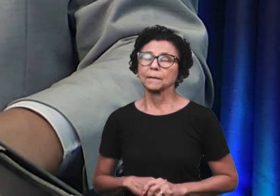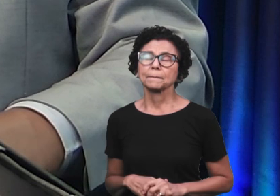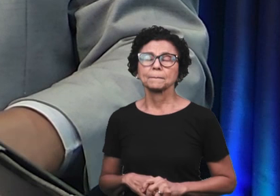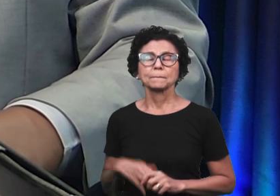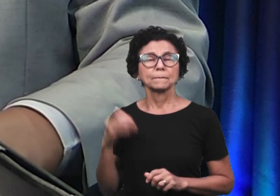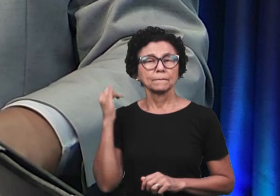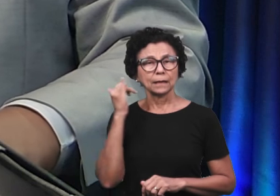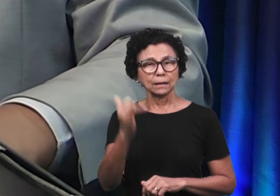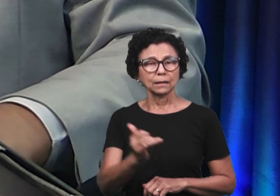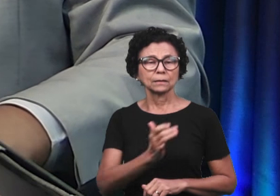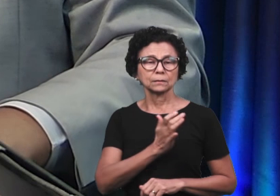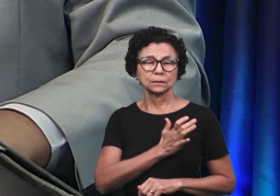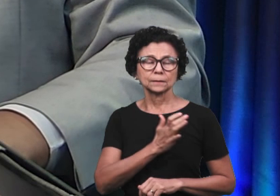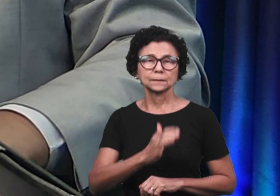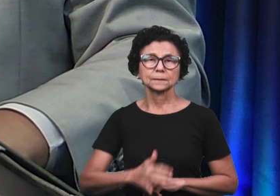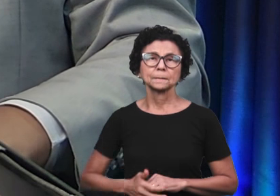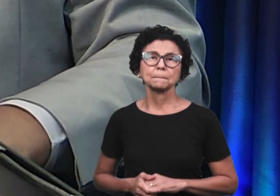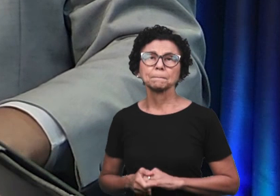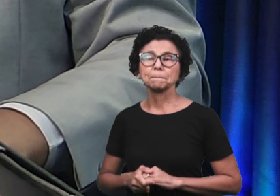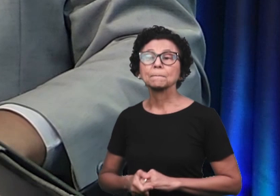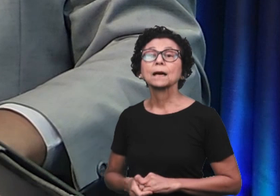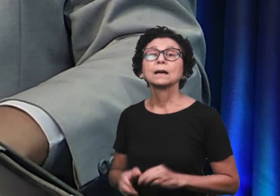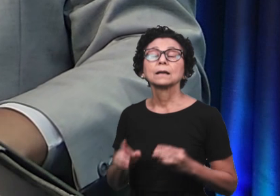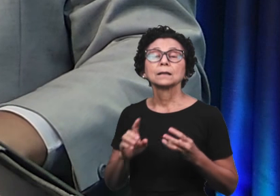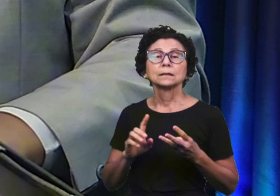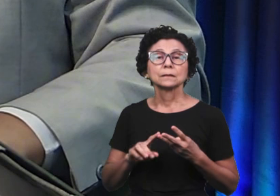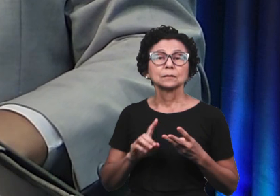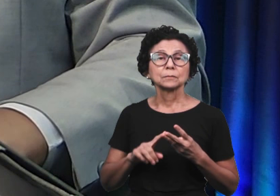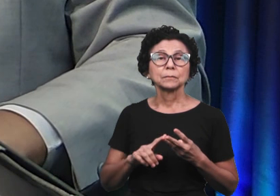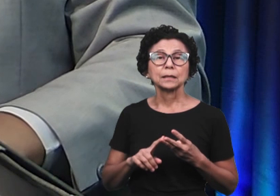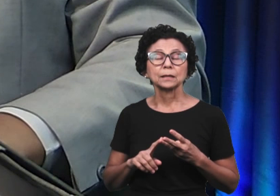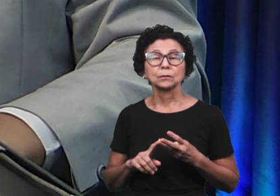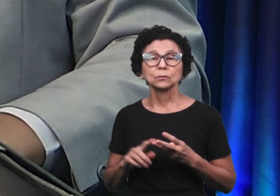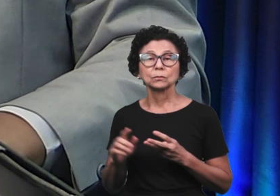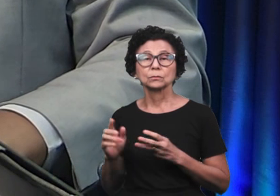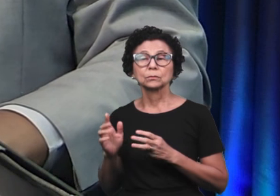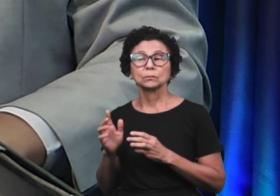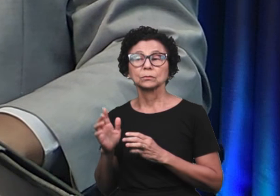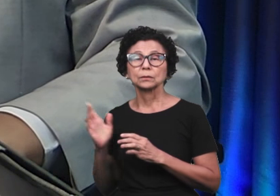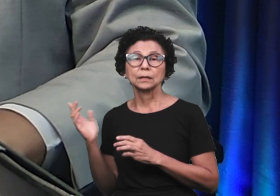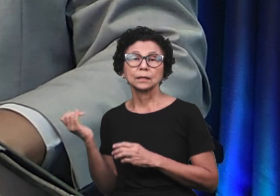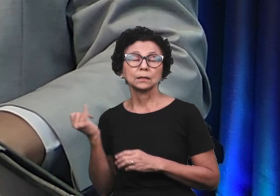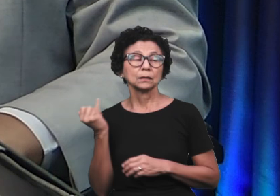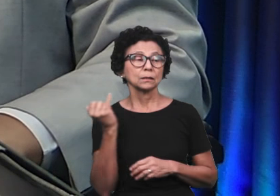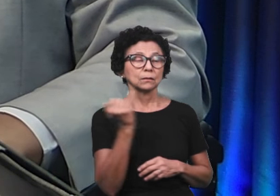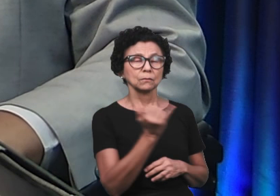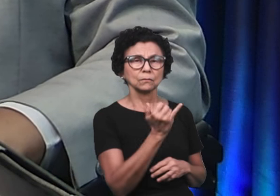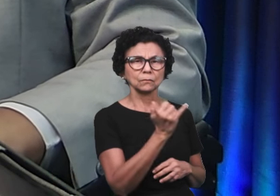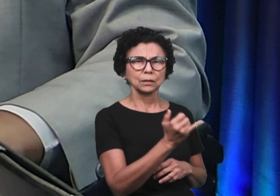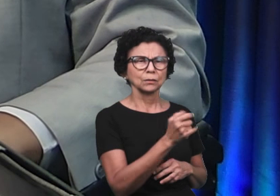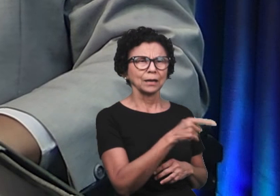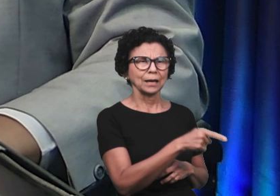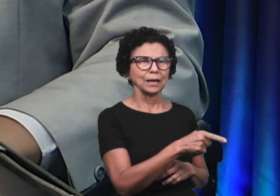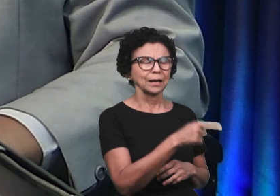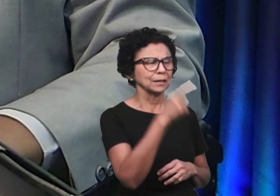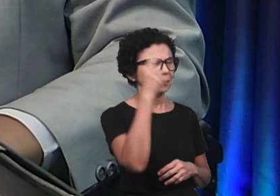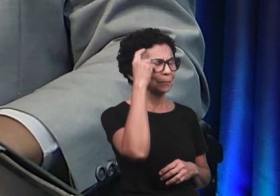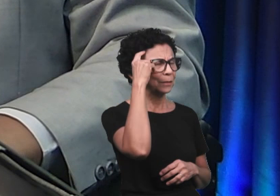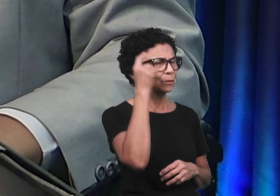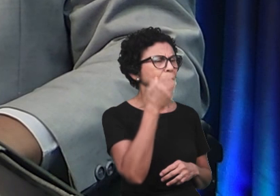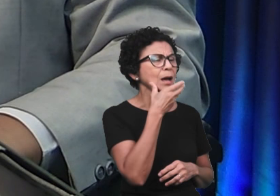detalhe é que quando Jesus conversou com Maria, ela pensou que fosse o